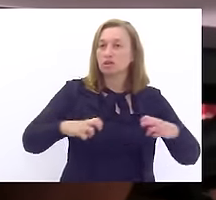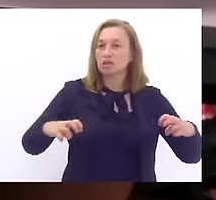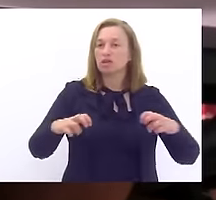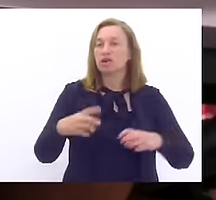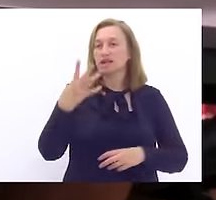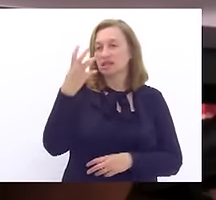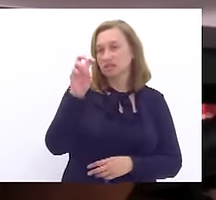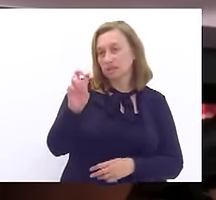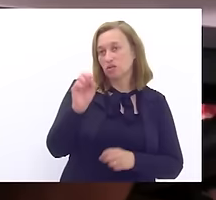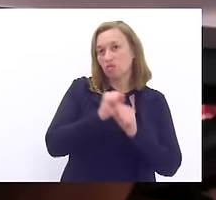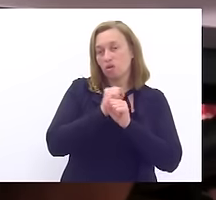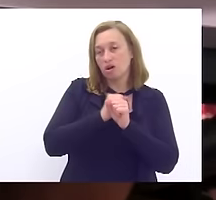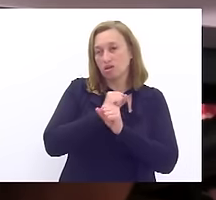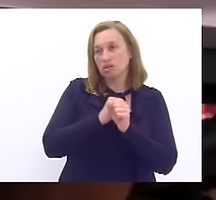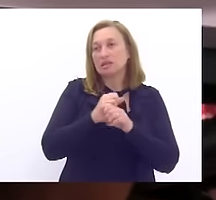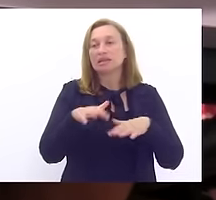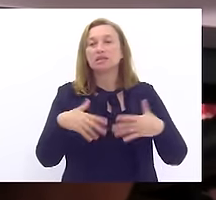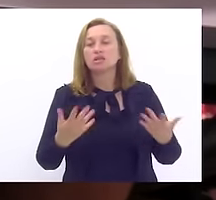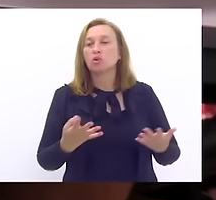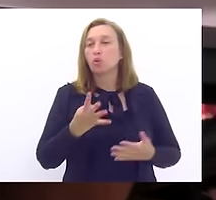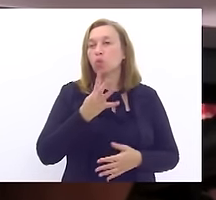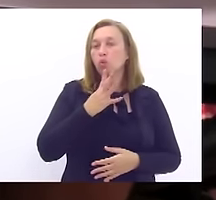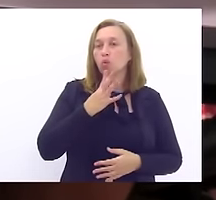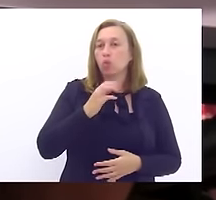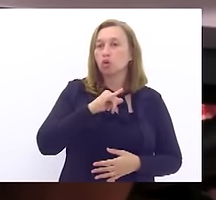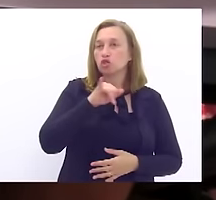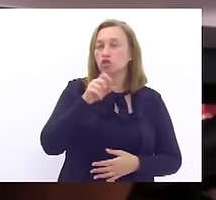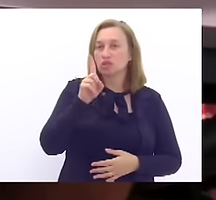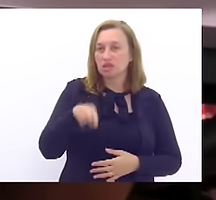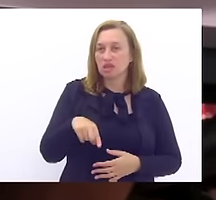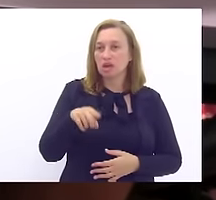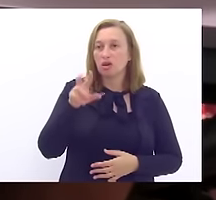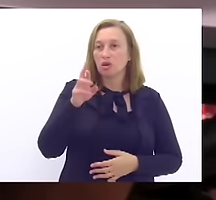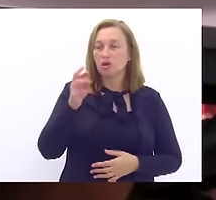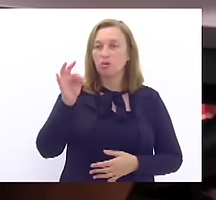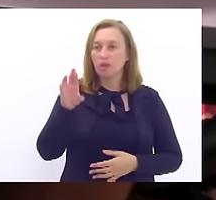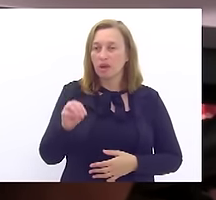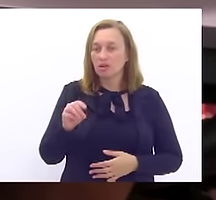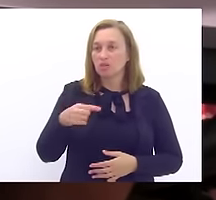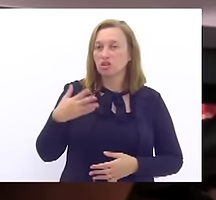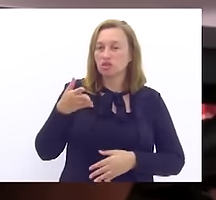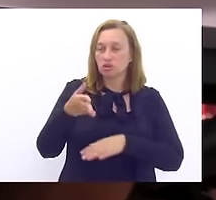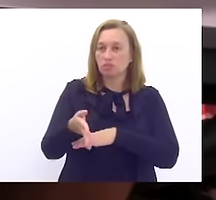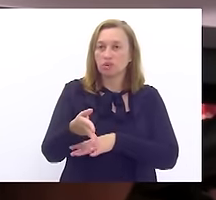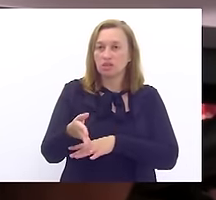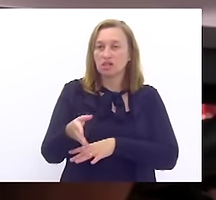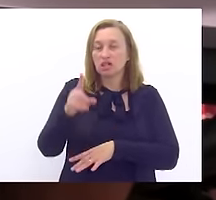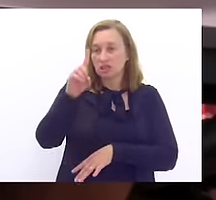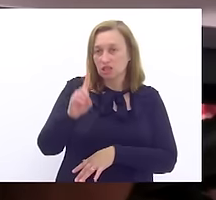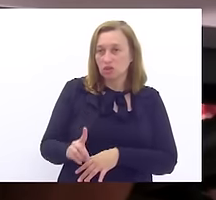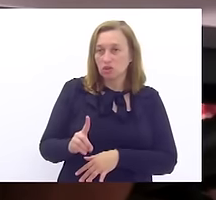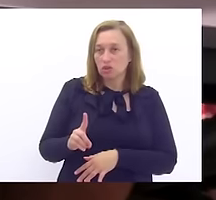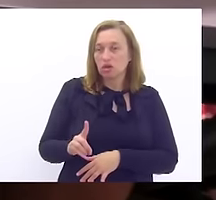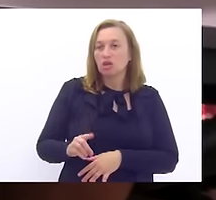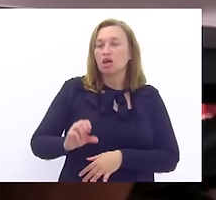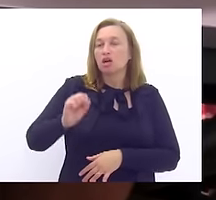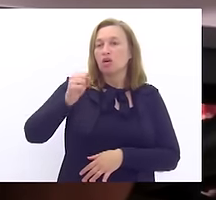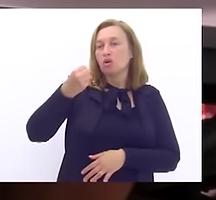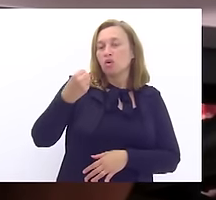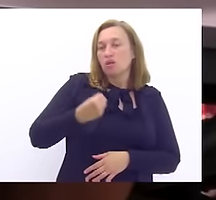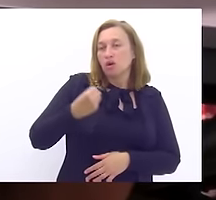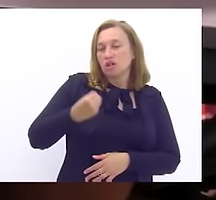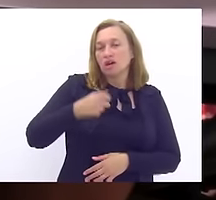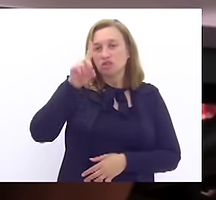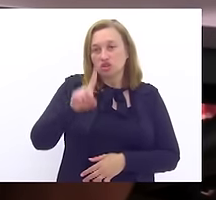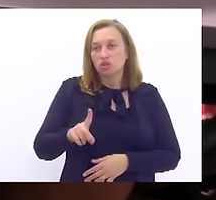estou há cinco anos no deto então eu conheci o José Roberto de Lima quando ele chegou no dedo para ser diretor técnico operacional ele é o meu oitavo diretor técnico